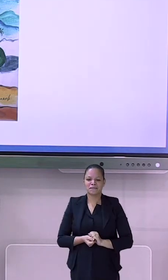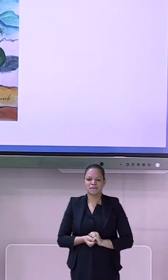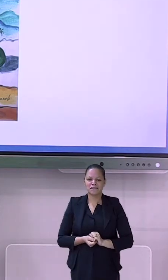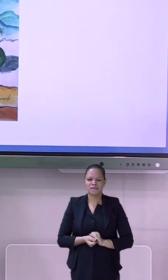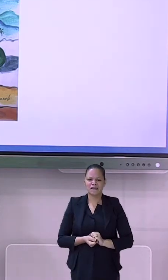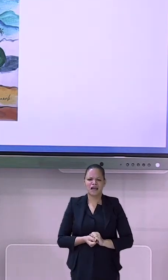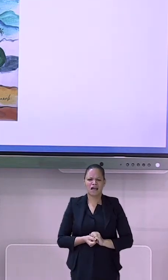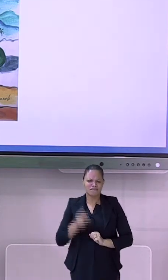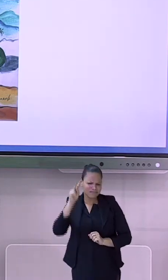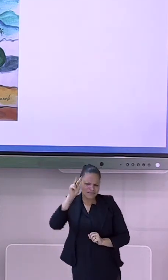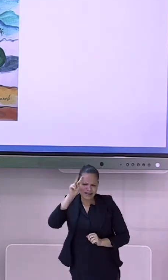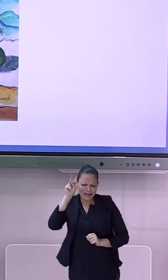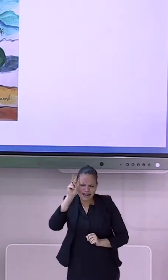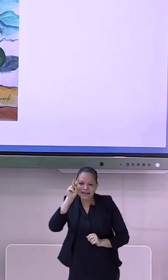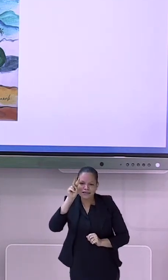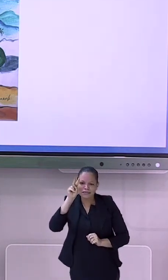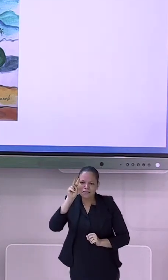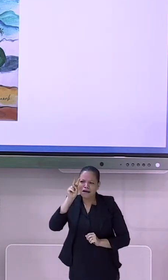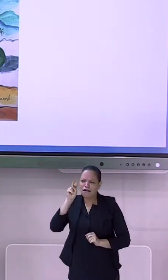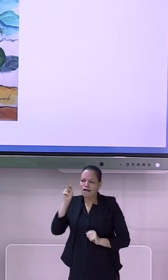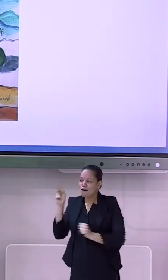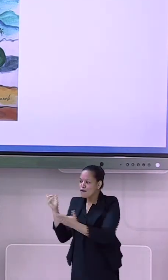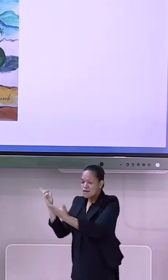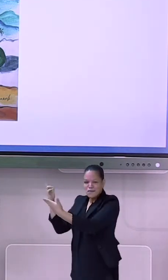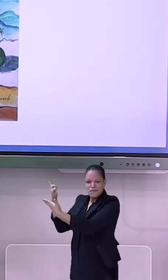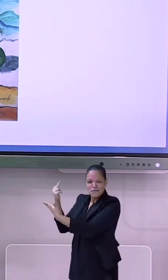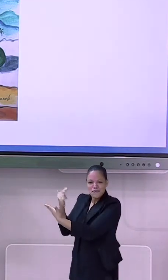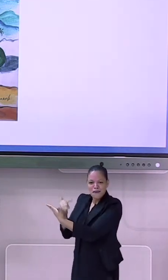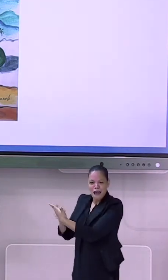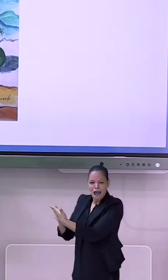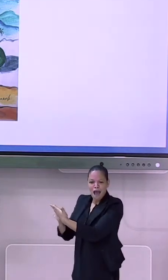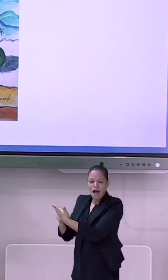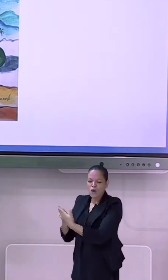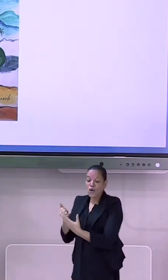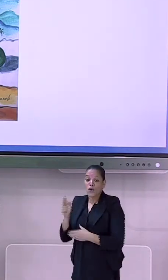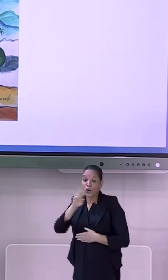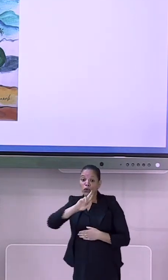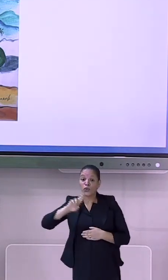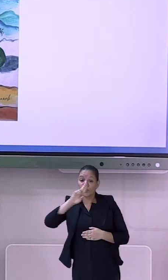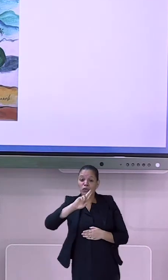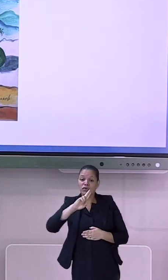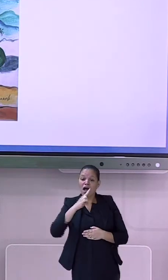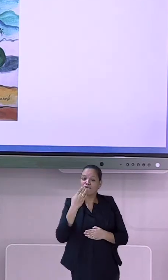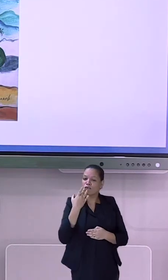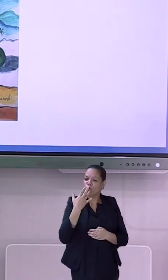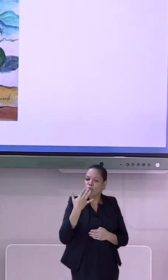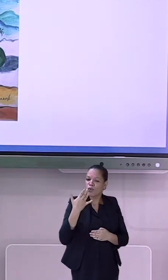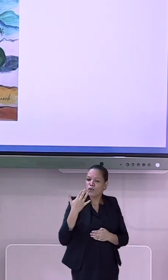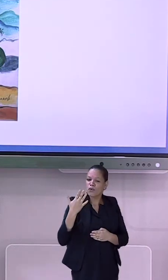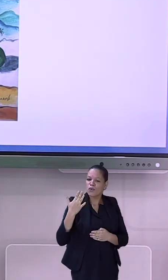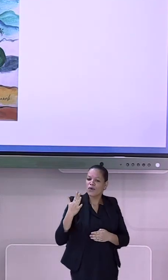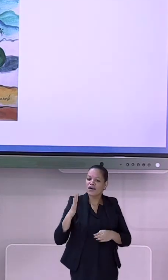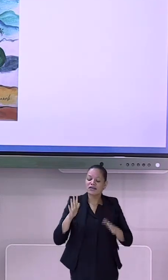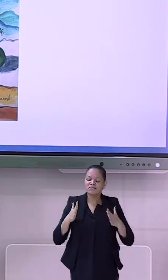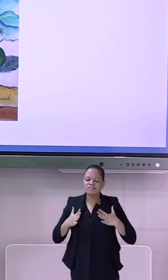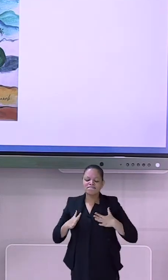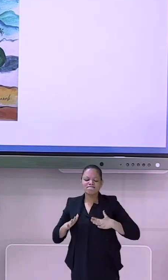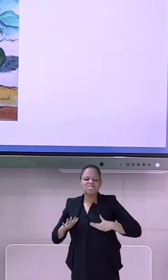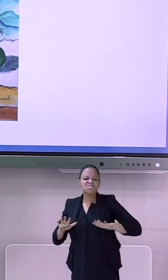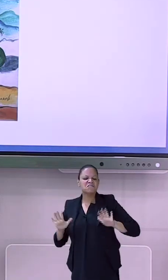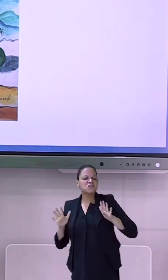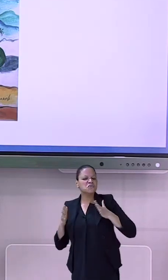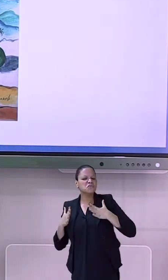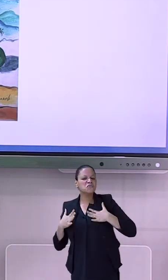Você lembra que eu falei que as imagens dele eram cores suaves, né? E que mostravam mais o dia a dia? Olha